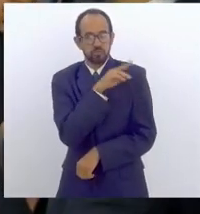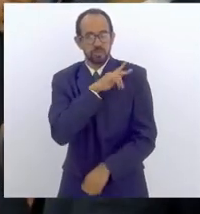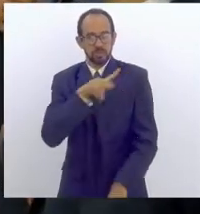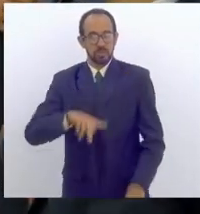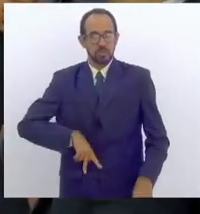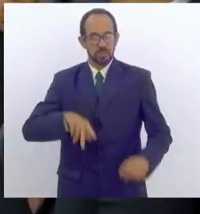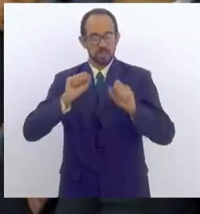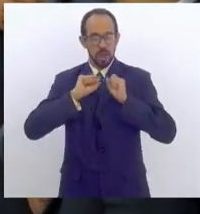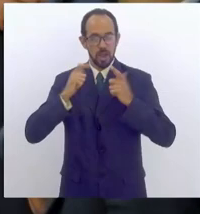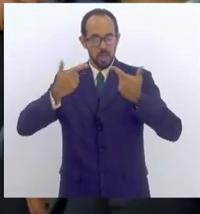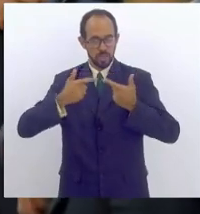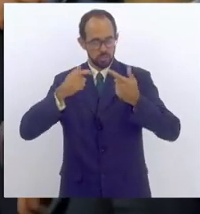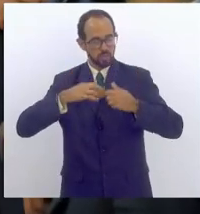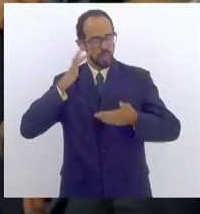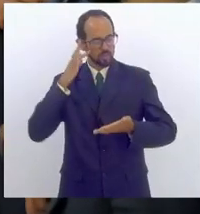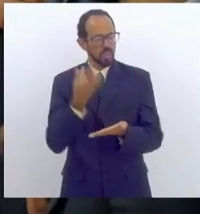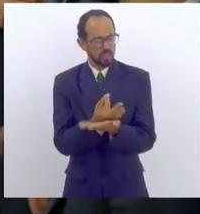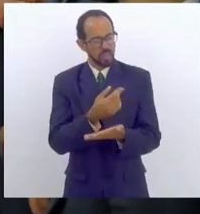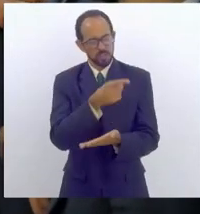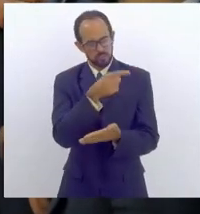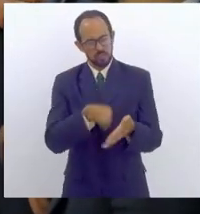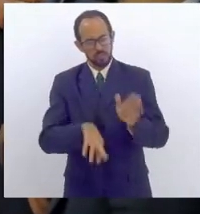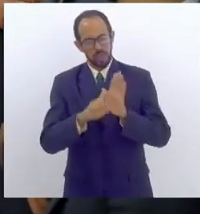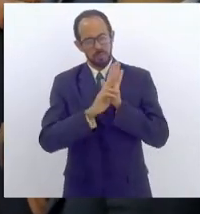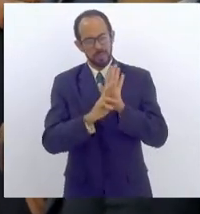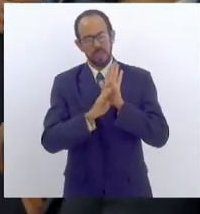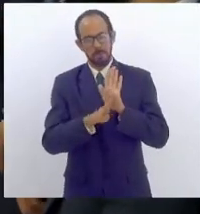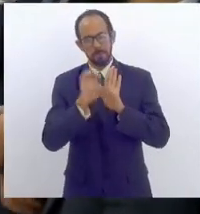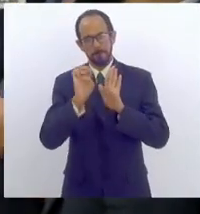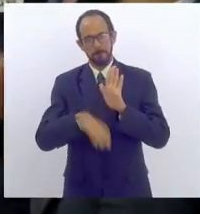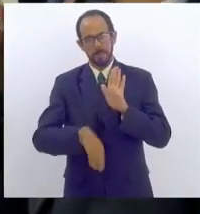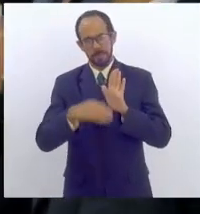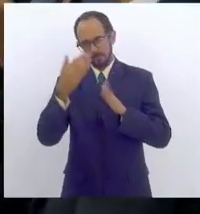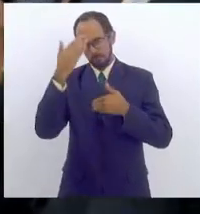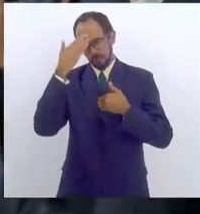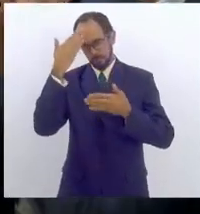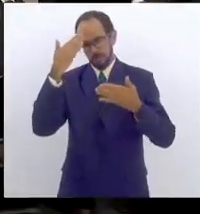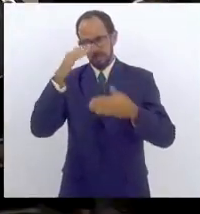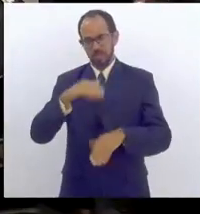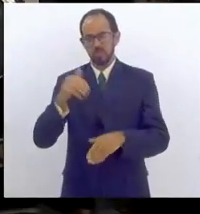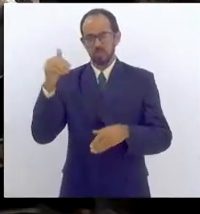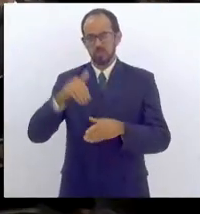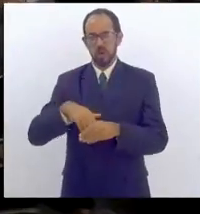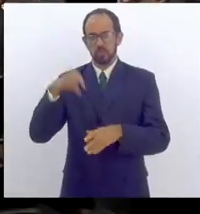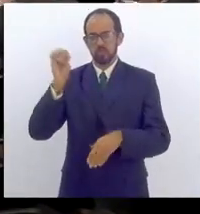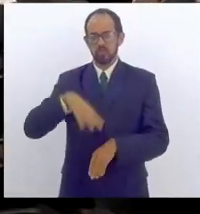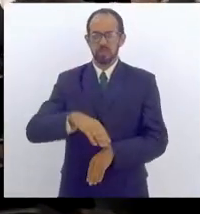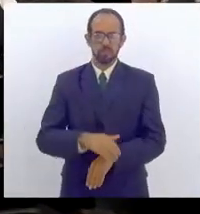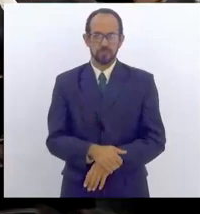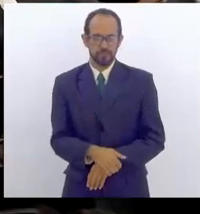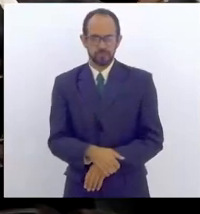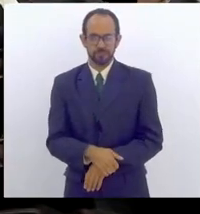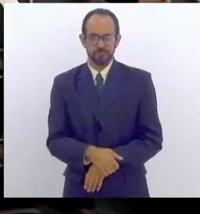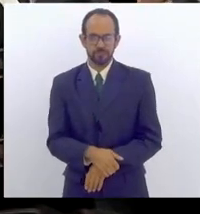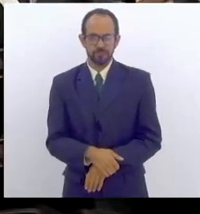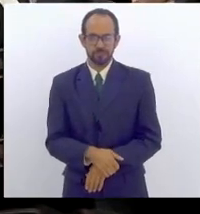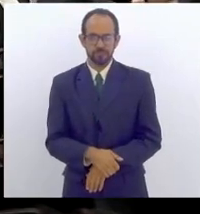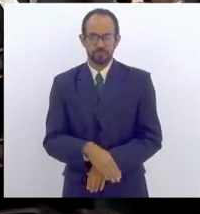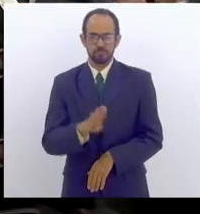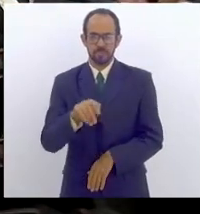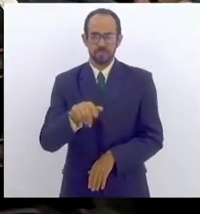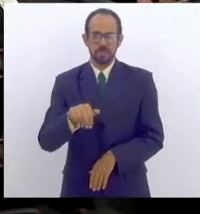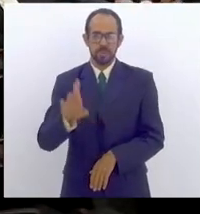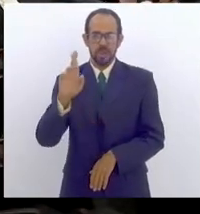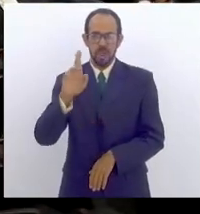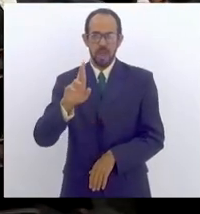que Vossa Excelência vai nos representar muito bem. Obrigado, senhor presidente. Voto deputado sim, Rodrigo Bacelar. Tiago